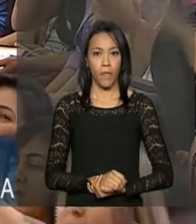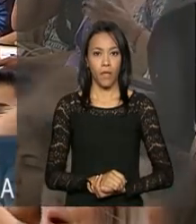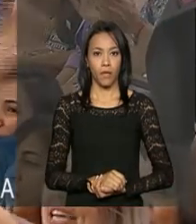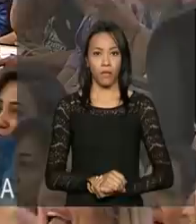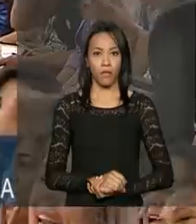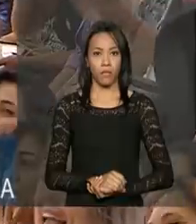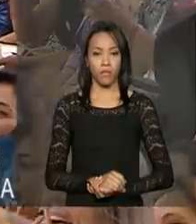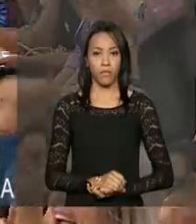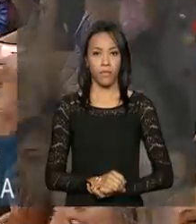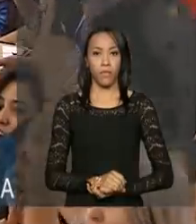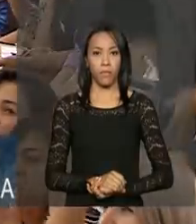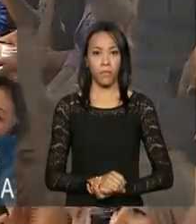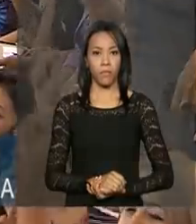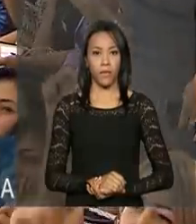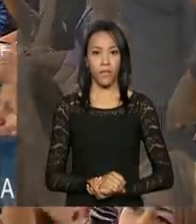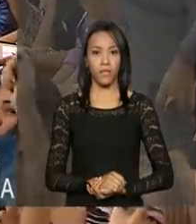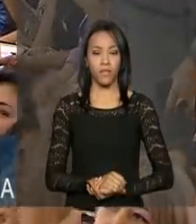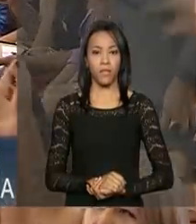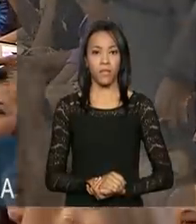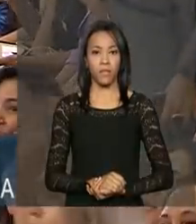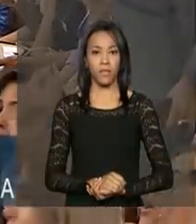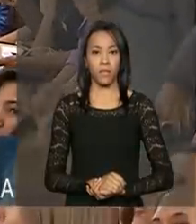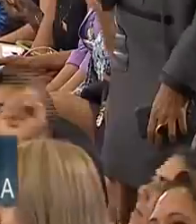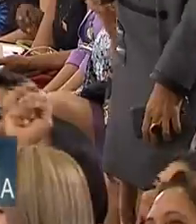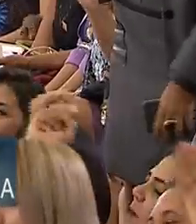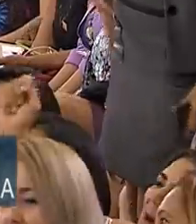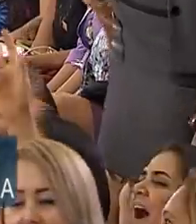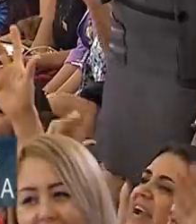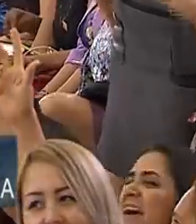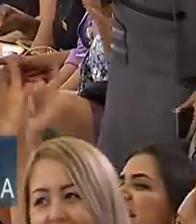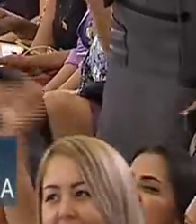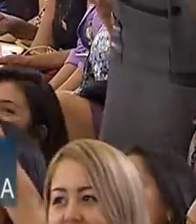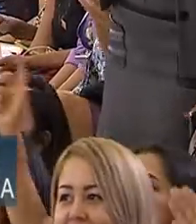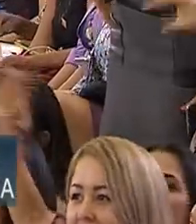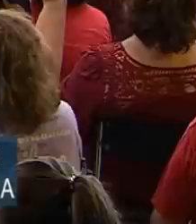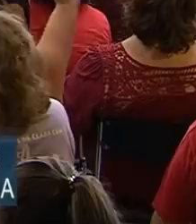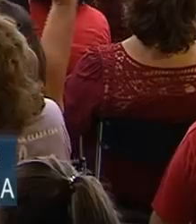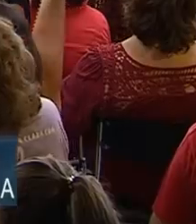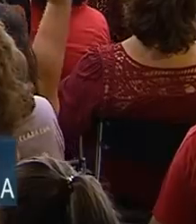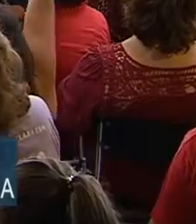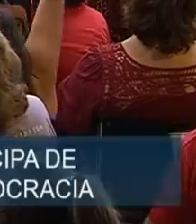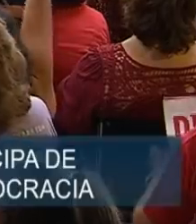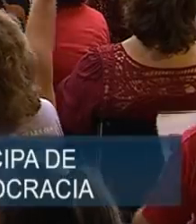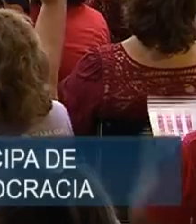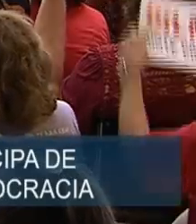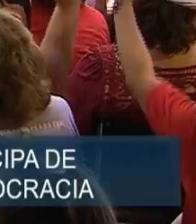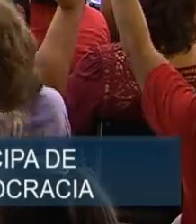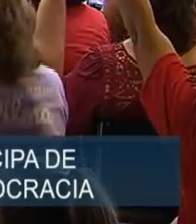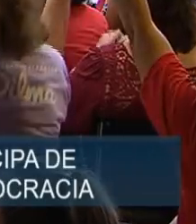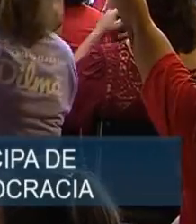fé porque ele é governado por mulher do meu país. Eu amo